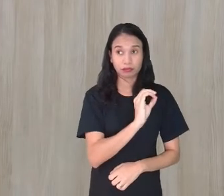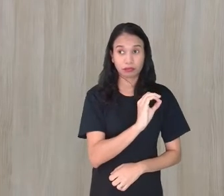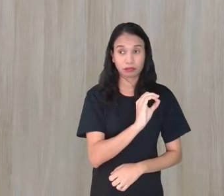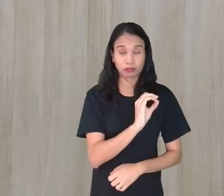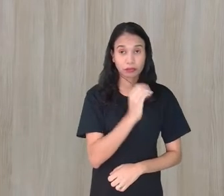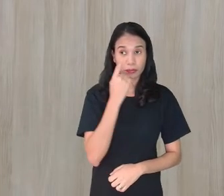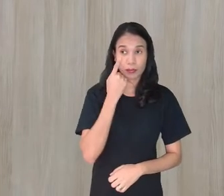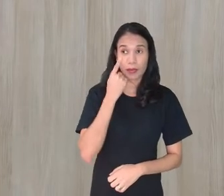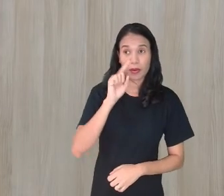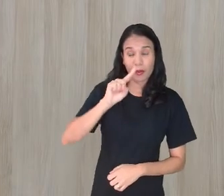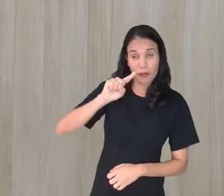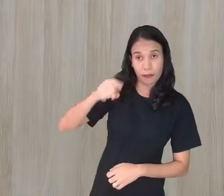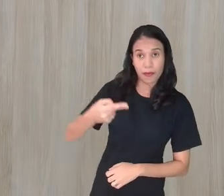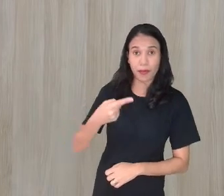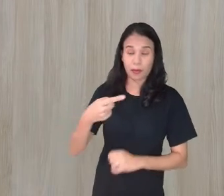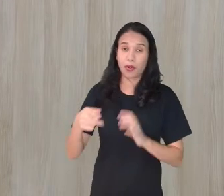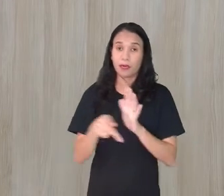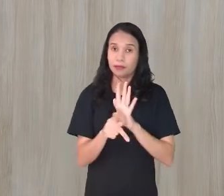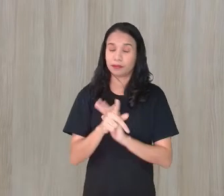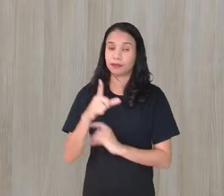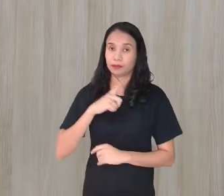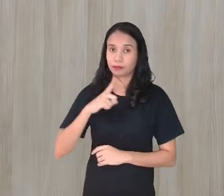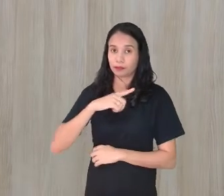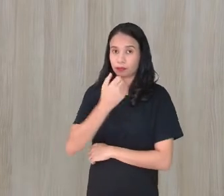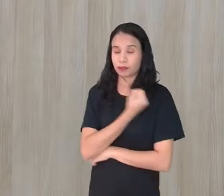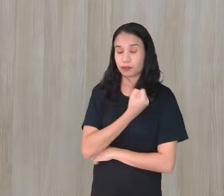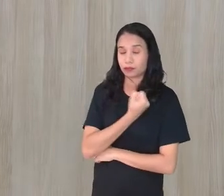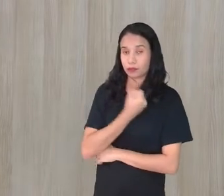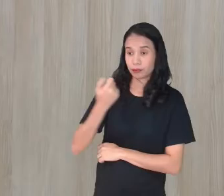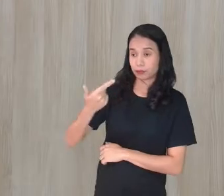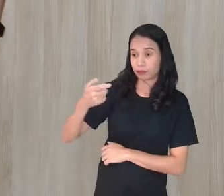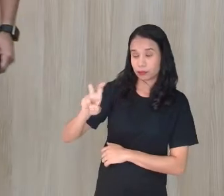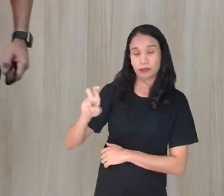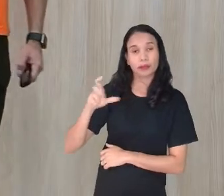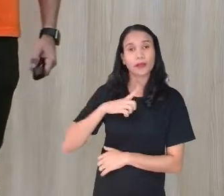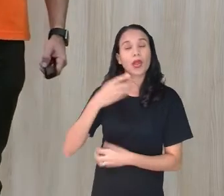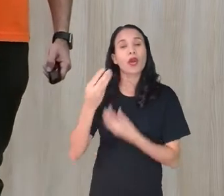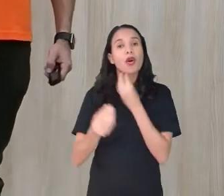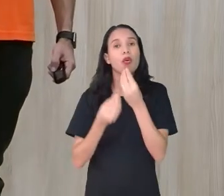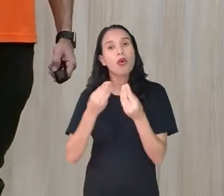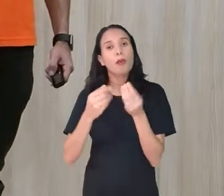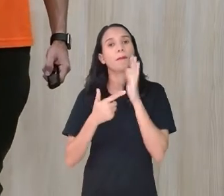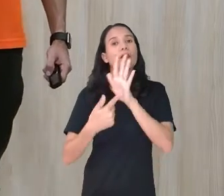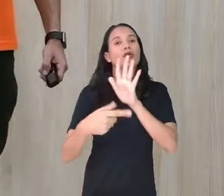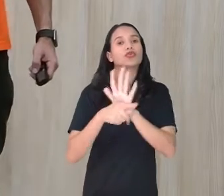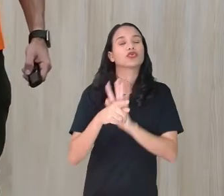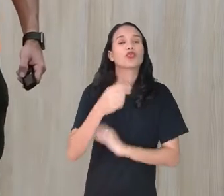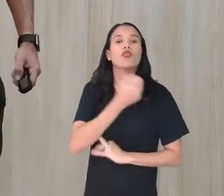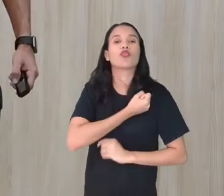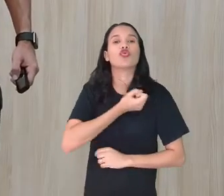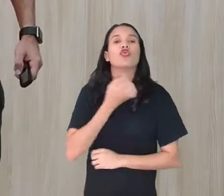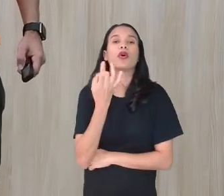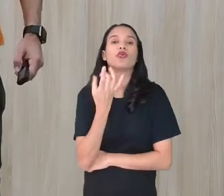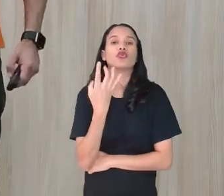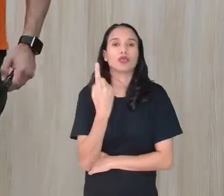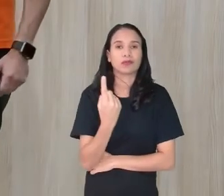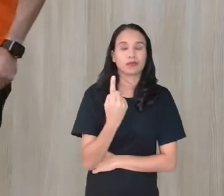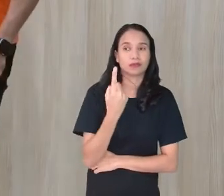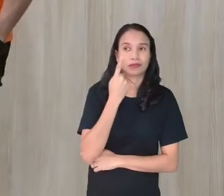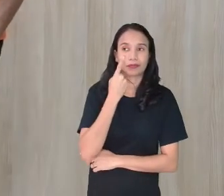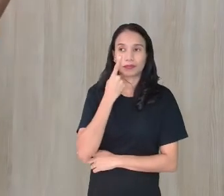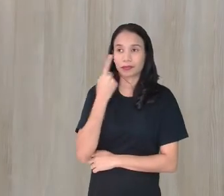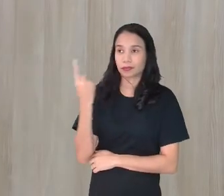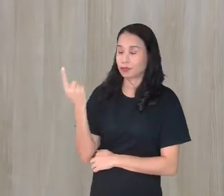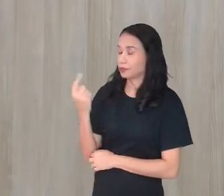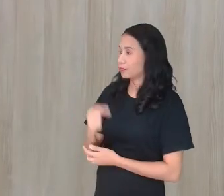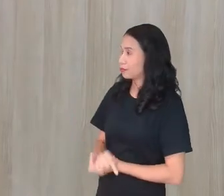a vírgula aqui, ó, nesse número aqui que está no numerador, que é o 25, de modo que fique um número só depois da vírgula. Então, a